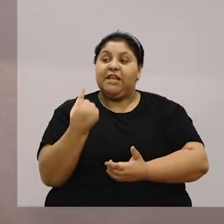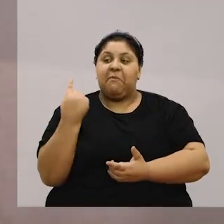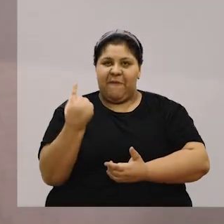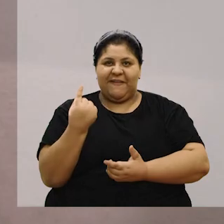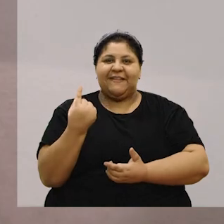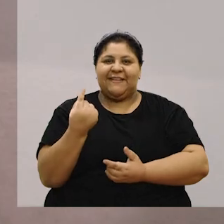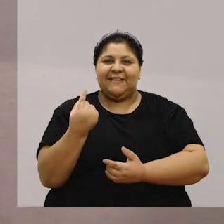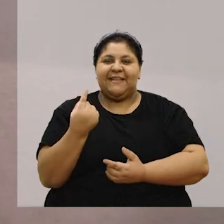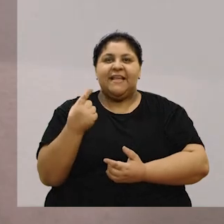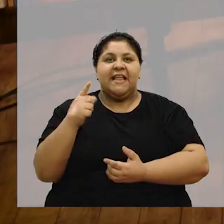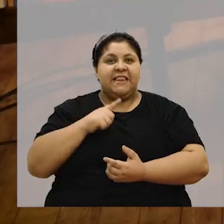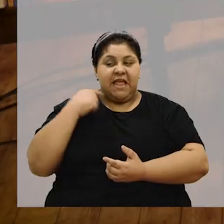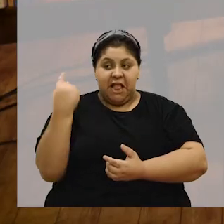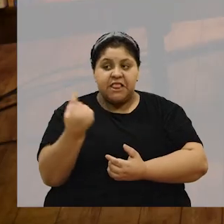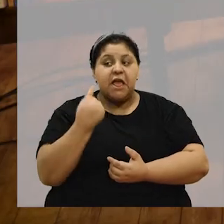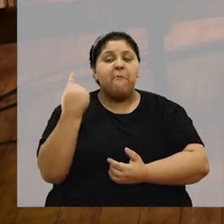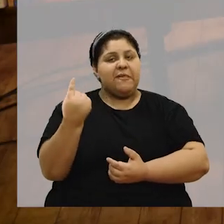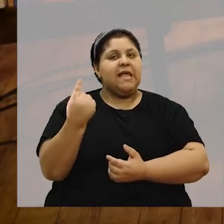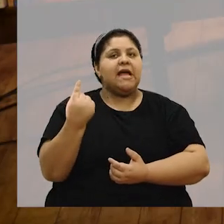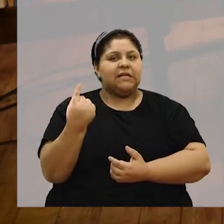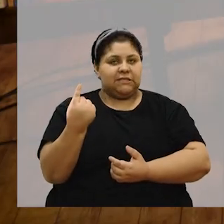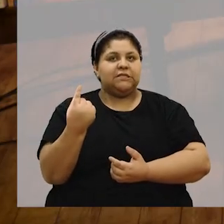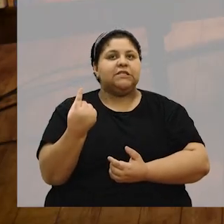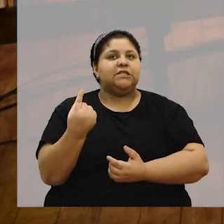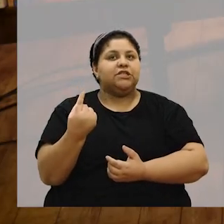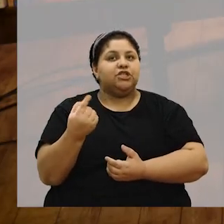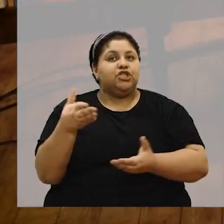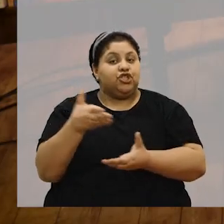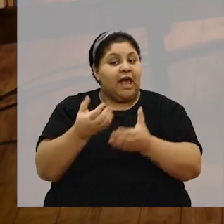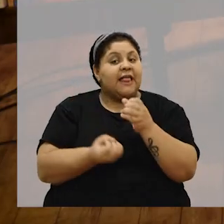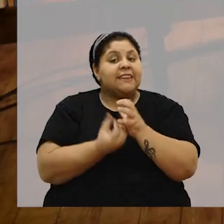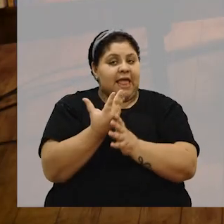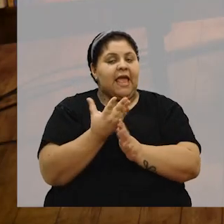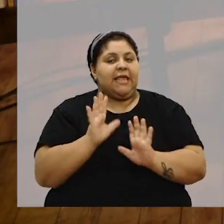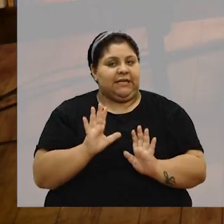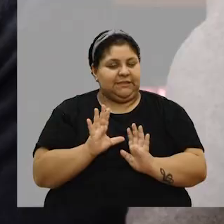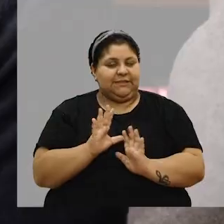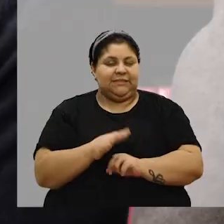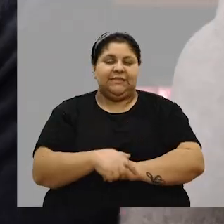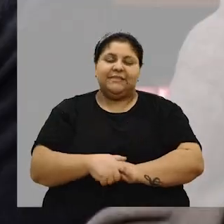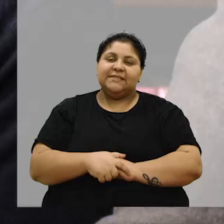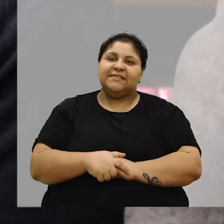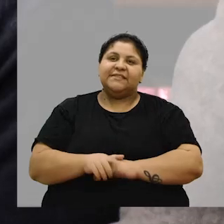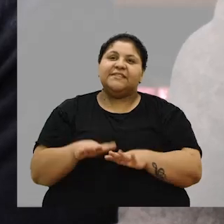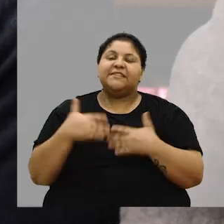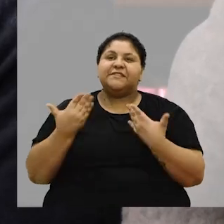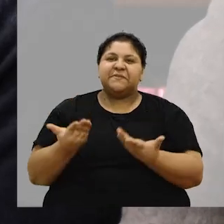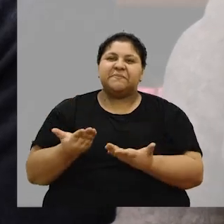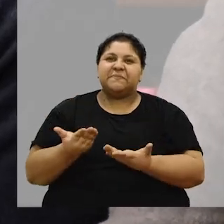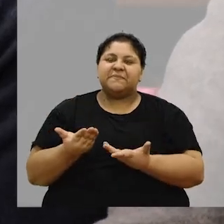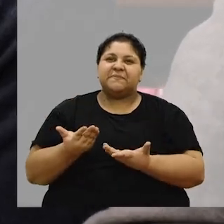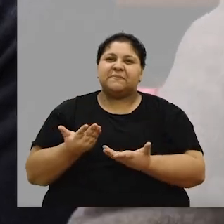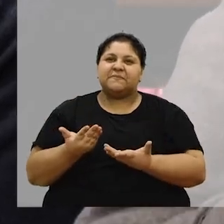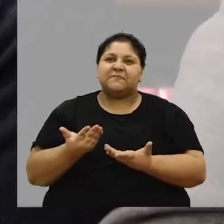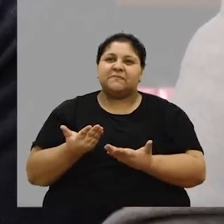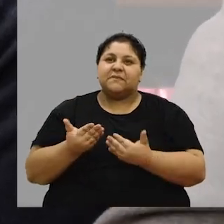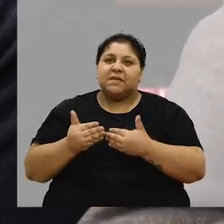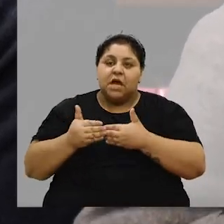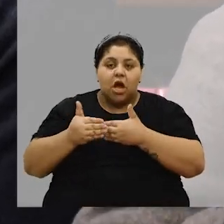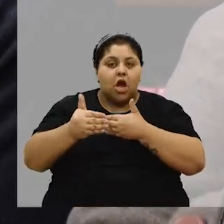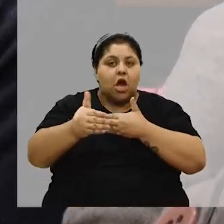Então é isso, já tem autonomia, já existe. né? Já existe.